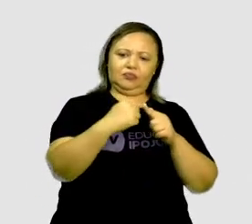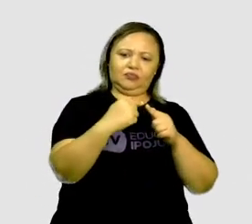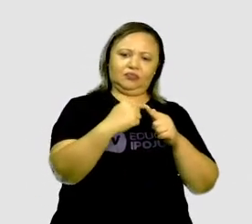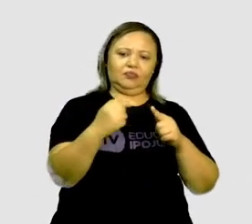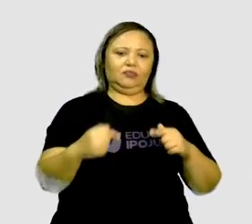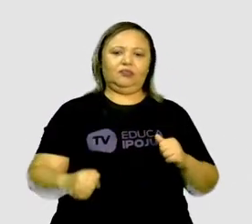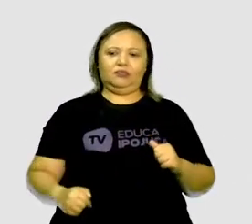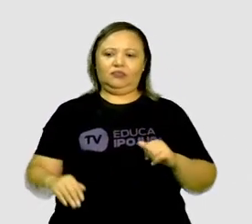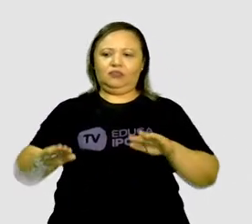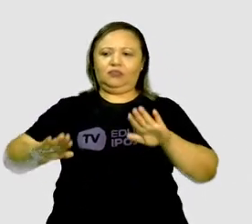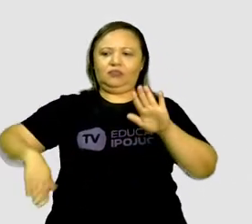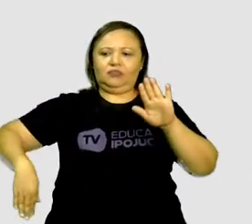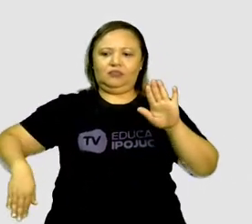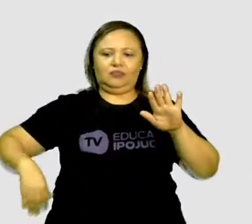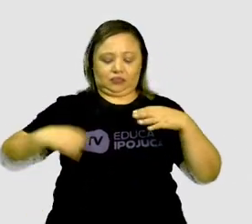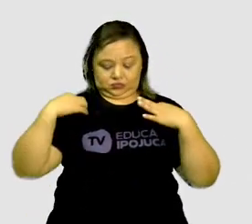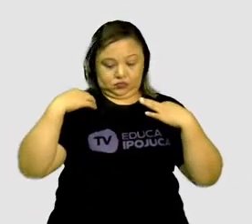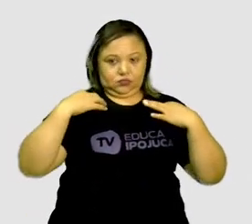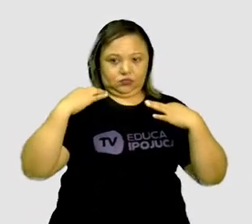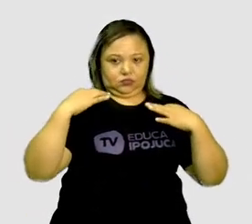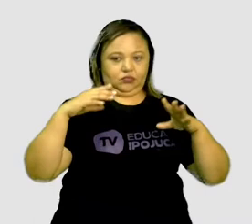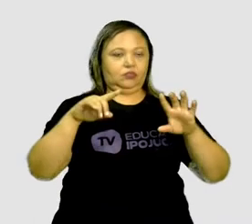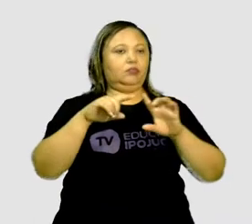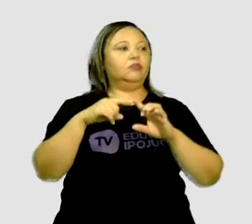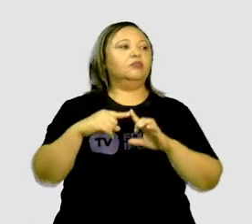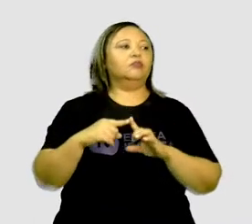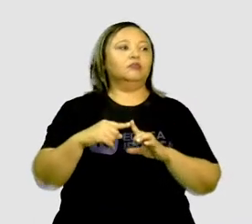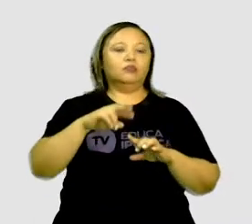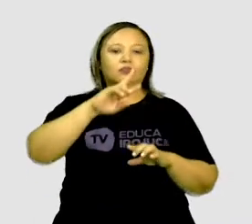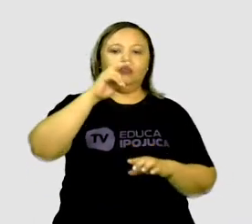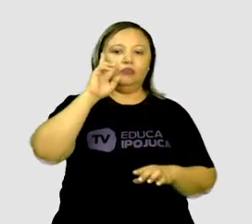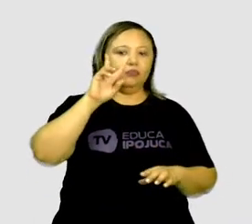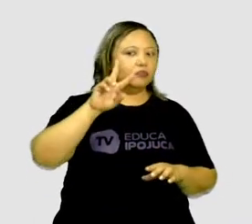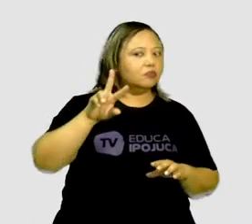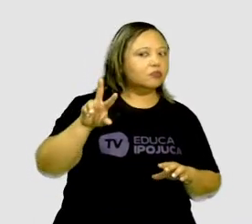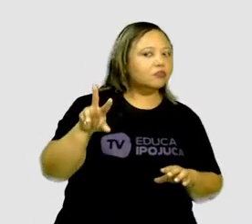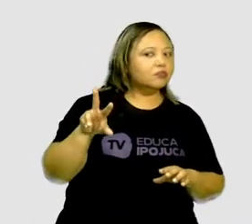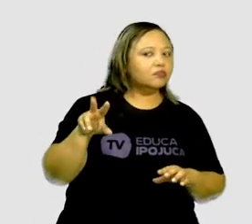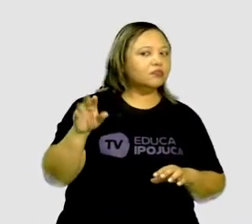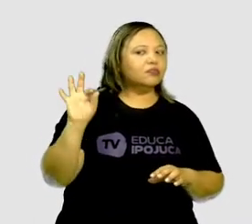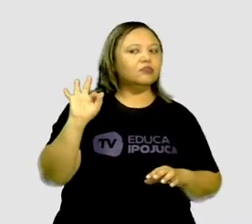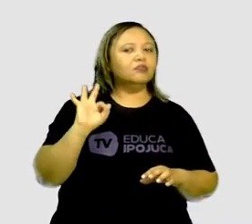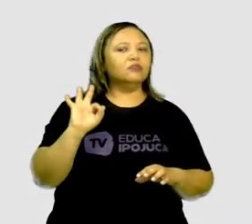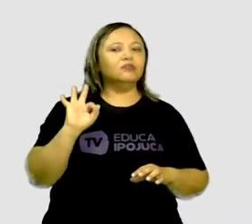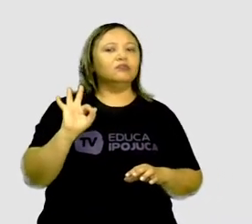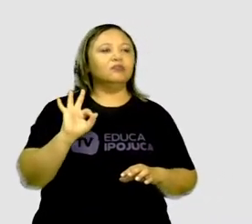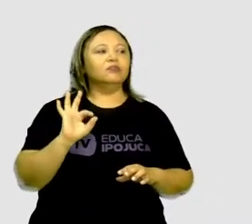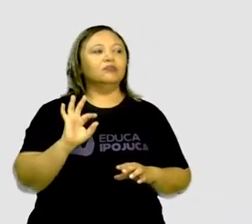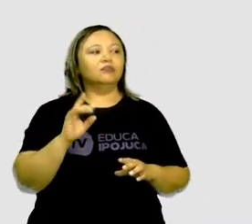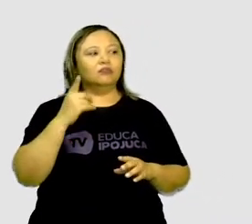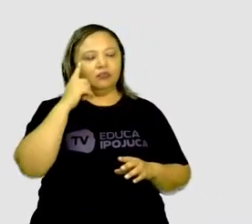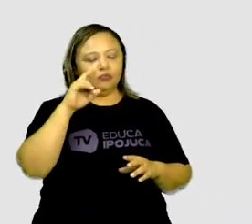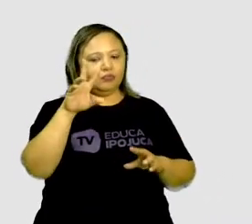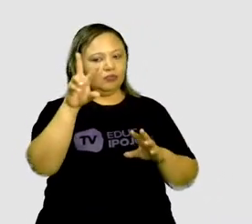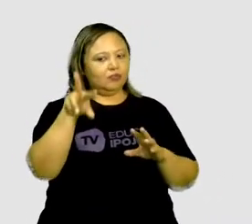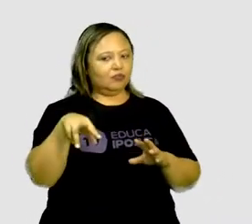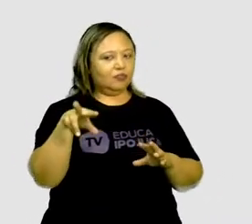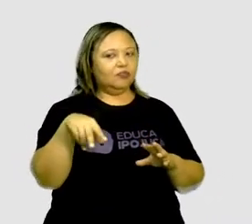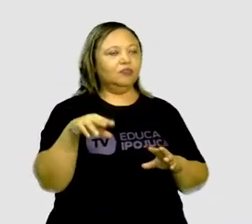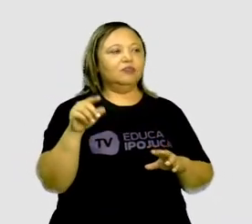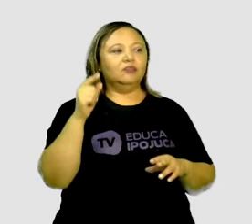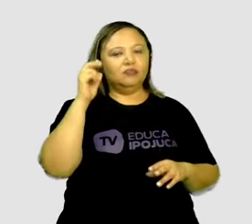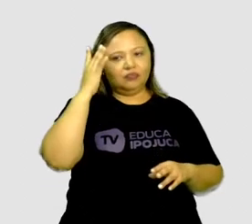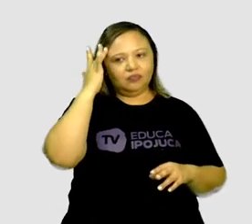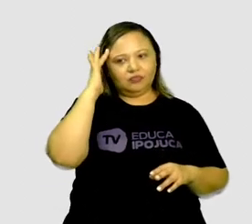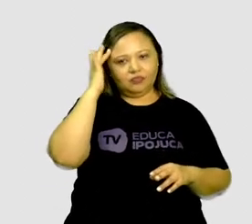para um banho de praia, para um banho de mar? Então veja, pelo contexto, apenas a gente vendo a foto, a